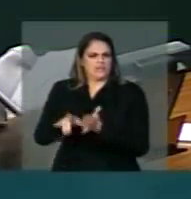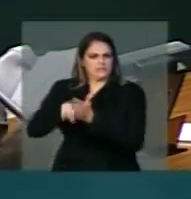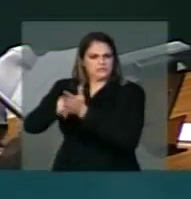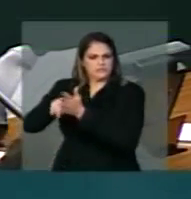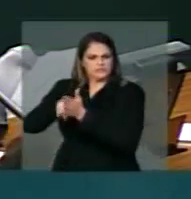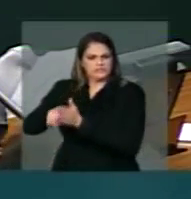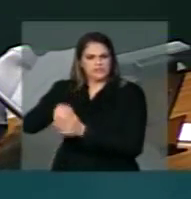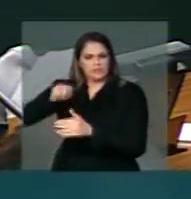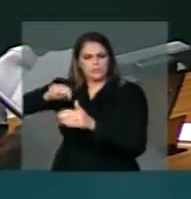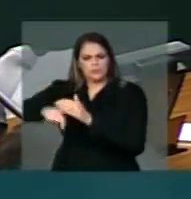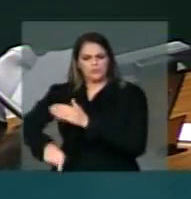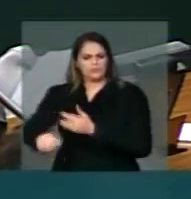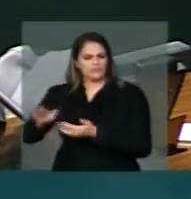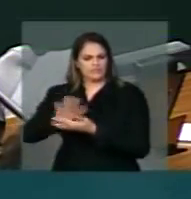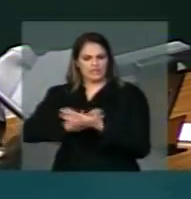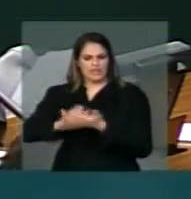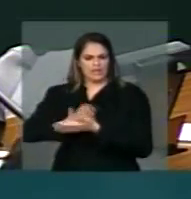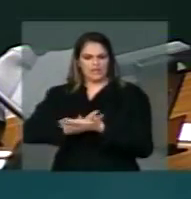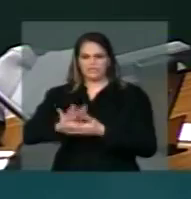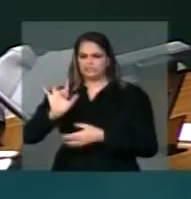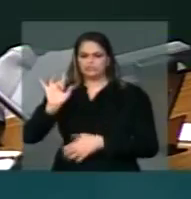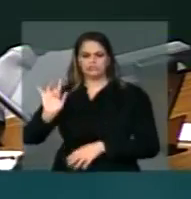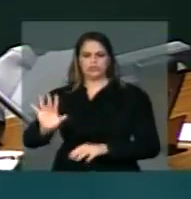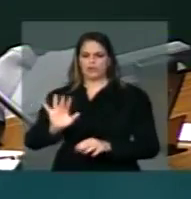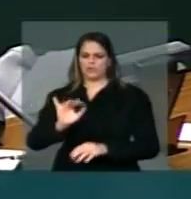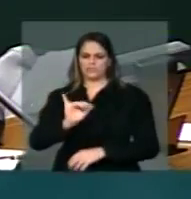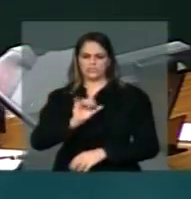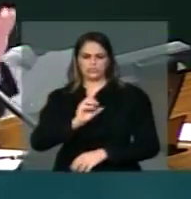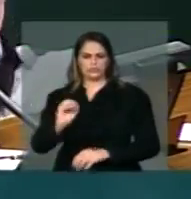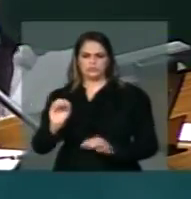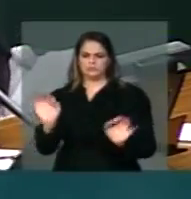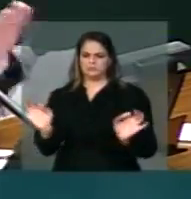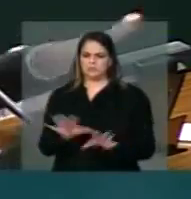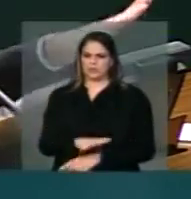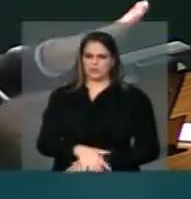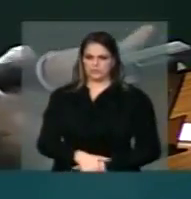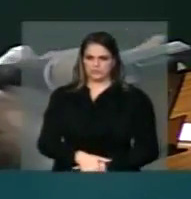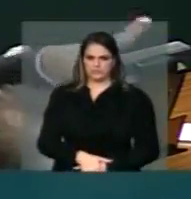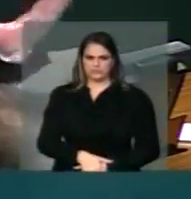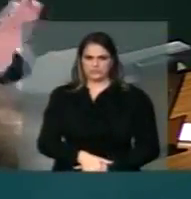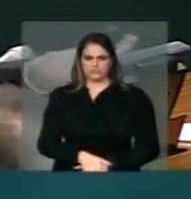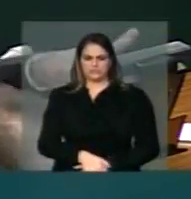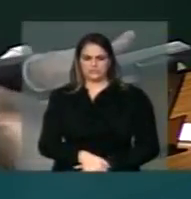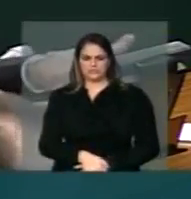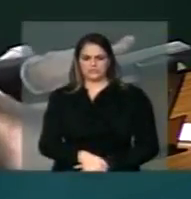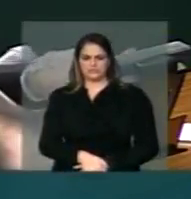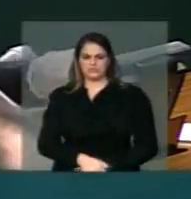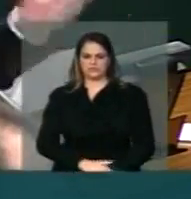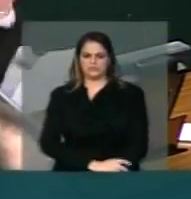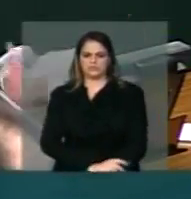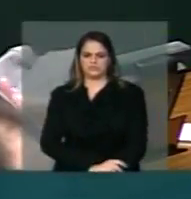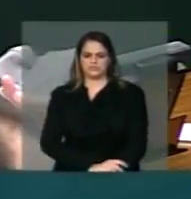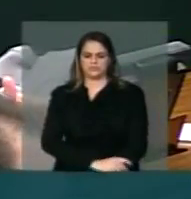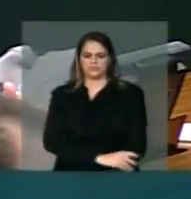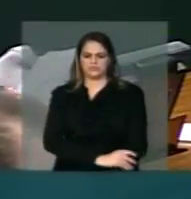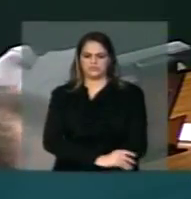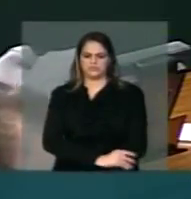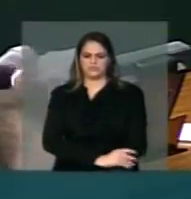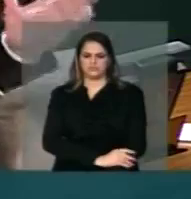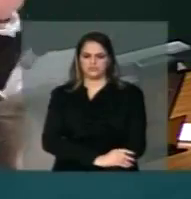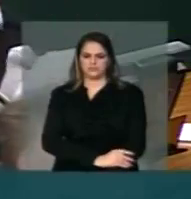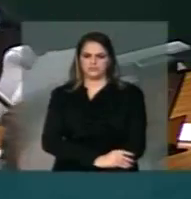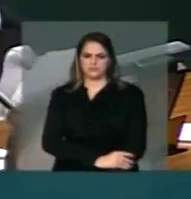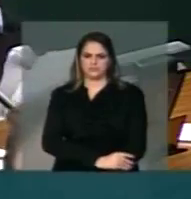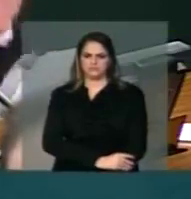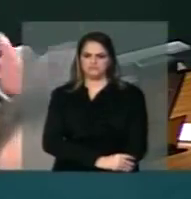de investigação, nem nada. O senhor se deu por satisfeito e aí a explicação do senhor Pedro Barusco por si só contemplou, não